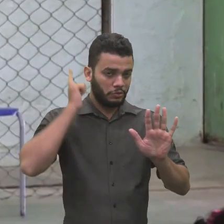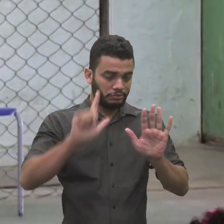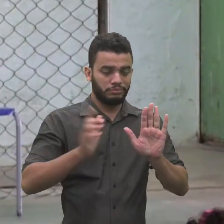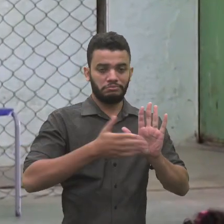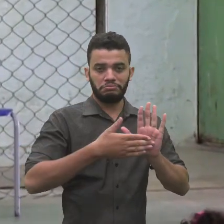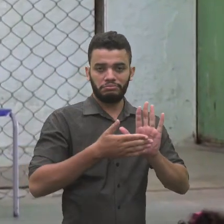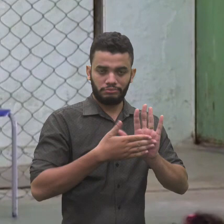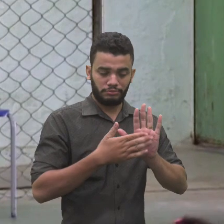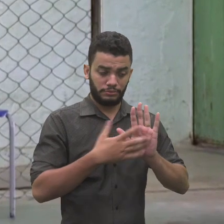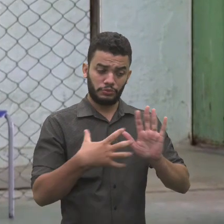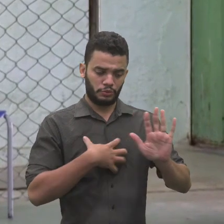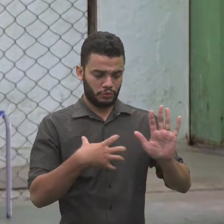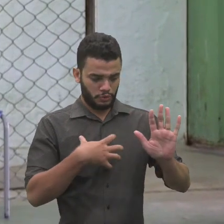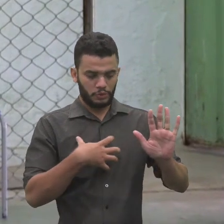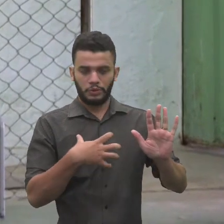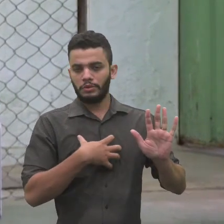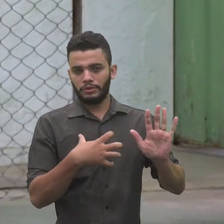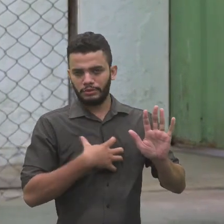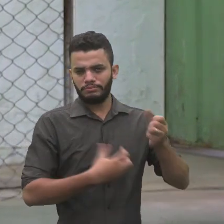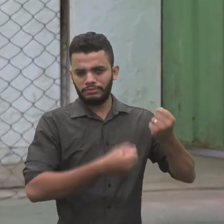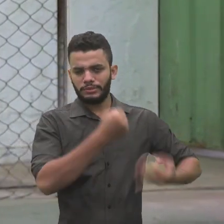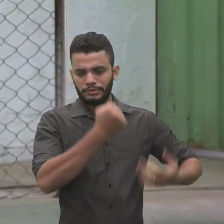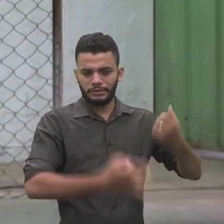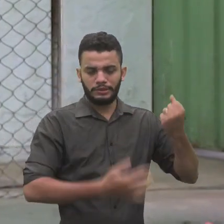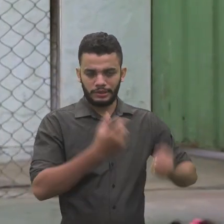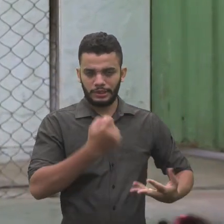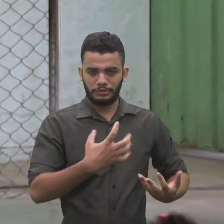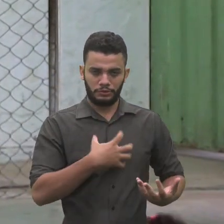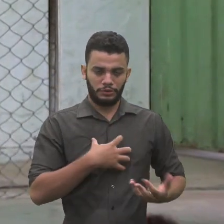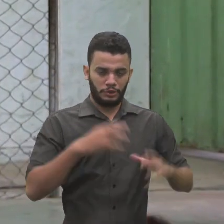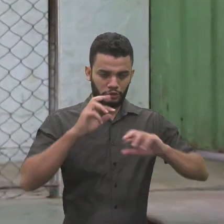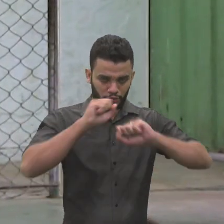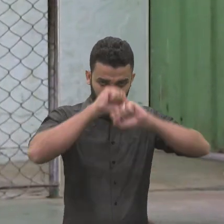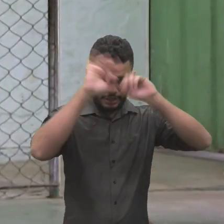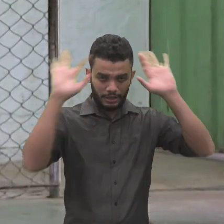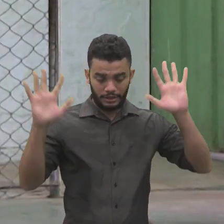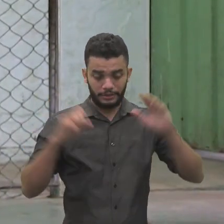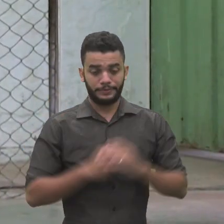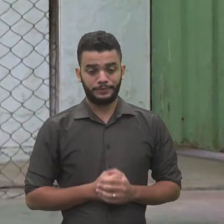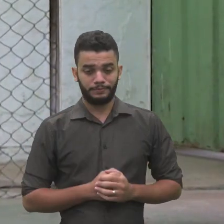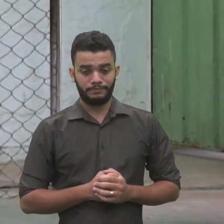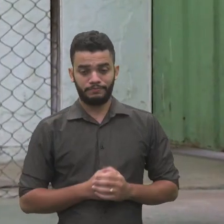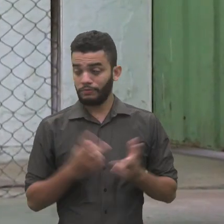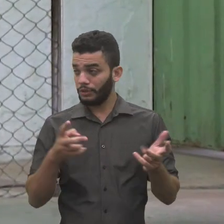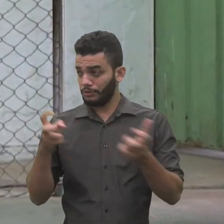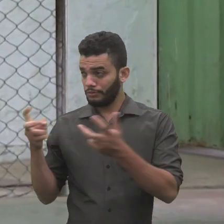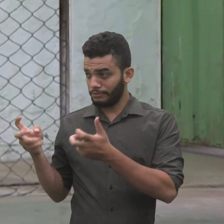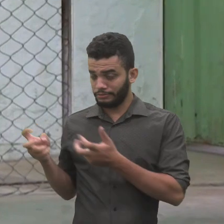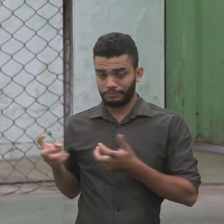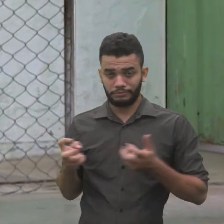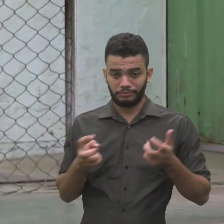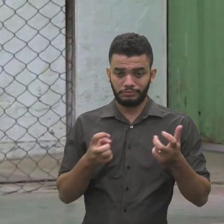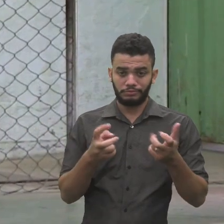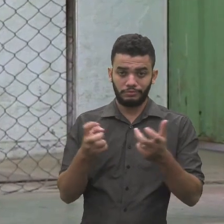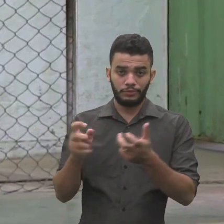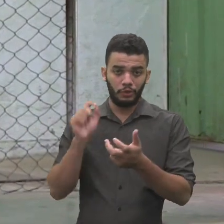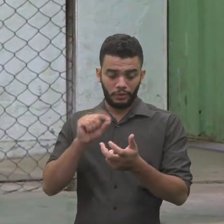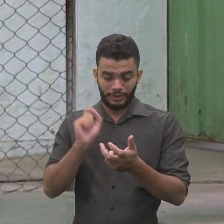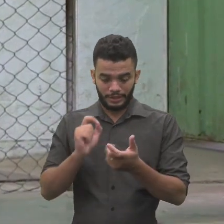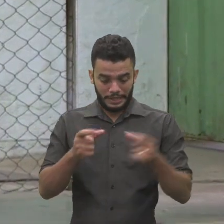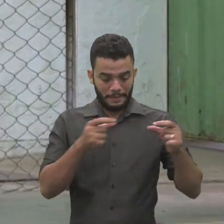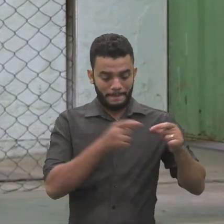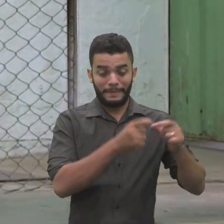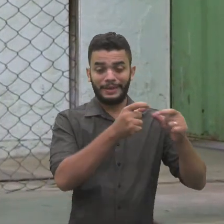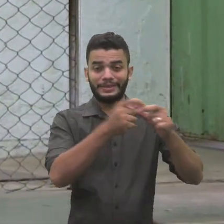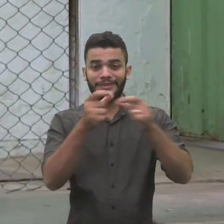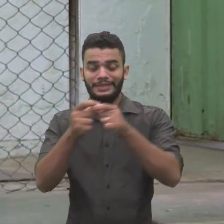ó. Essa torre que é a nossa escola. As peças principais somos todos nós. Porque